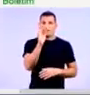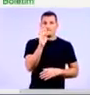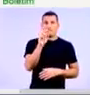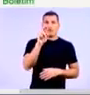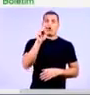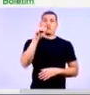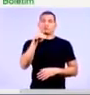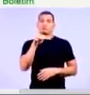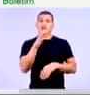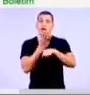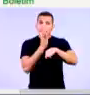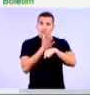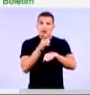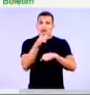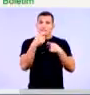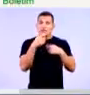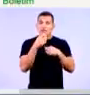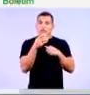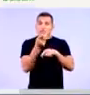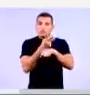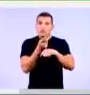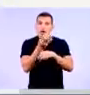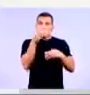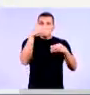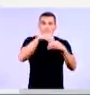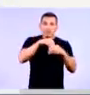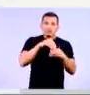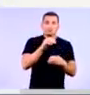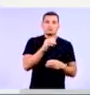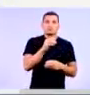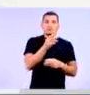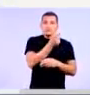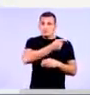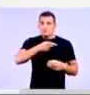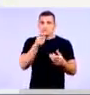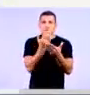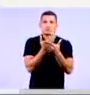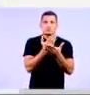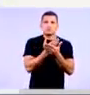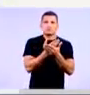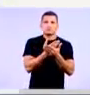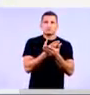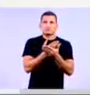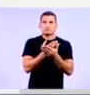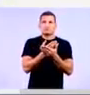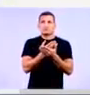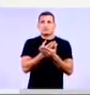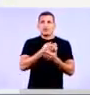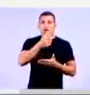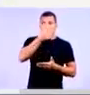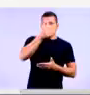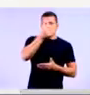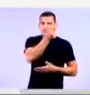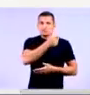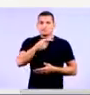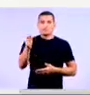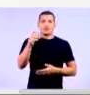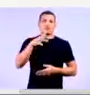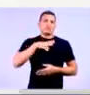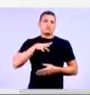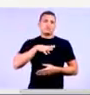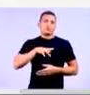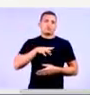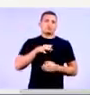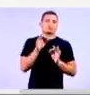procurá-lo dentro da semana da aula. Ou vai estar dentro da provavelmente dentro da primeira semana de português